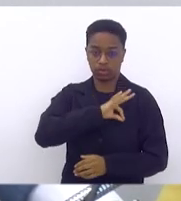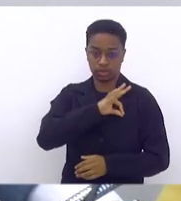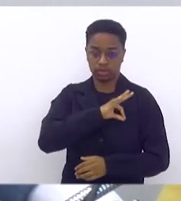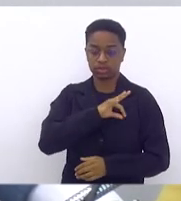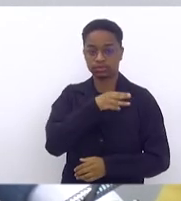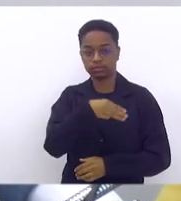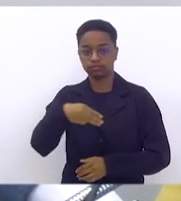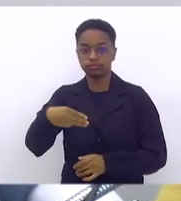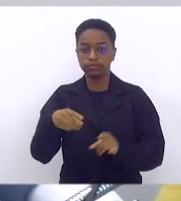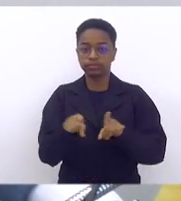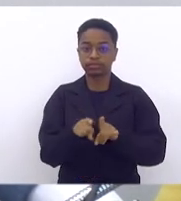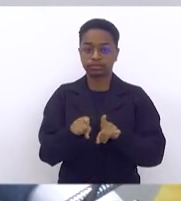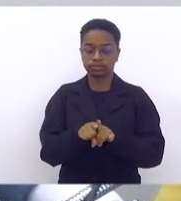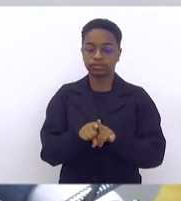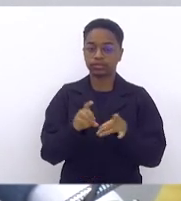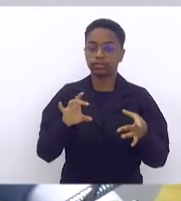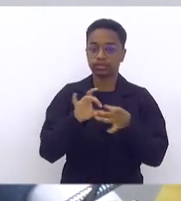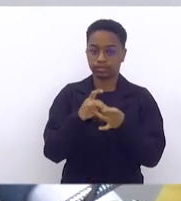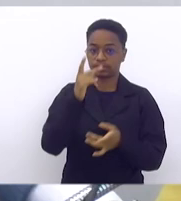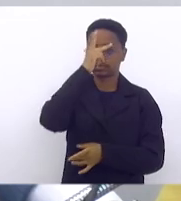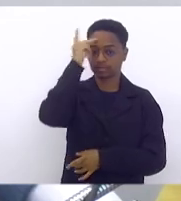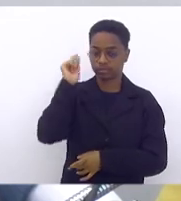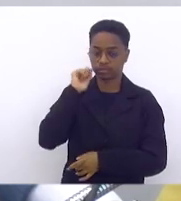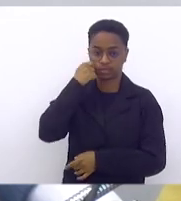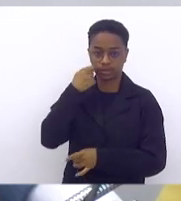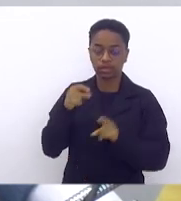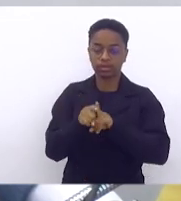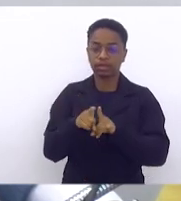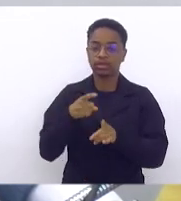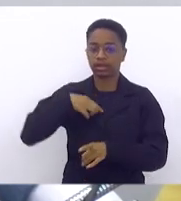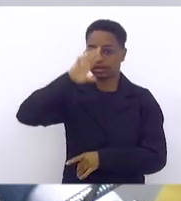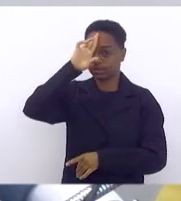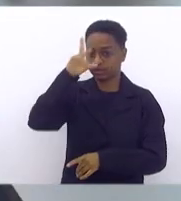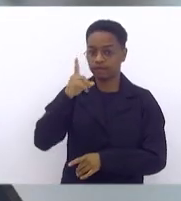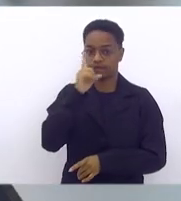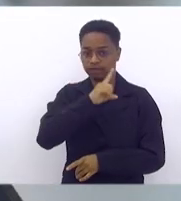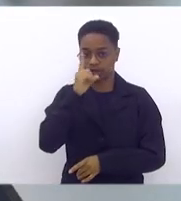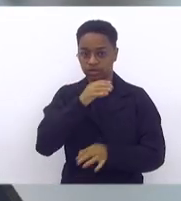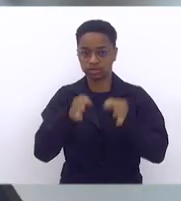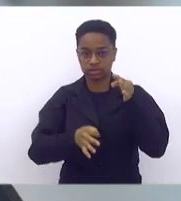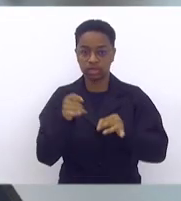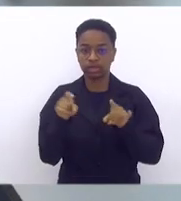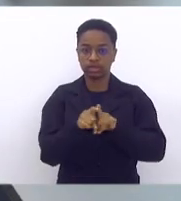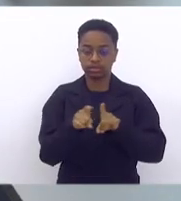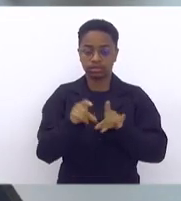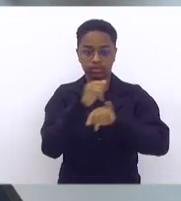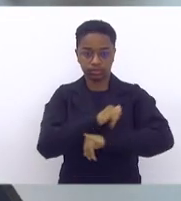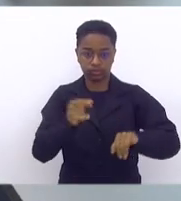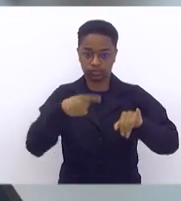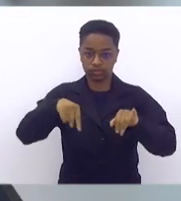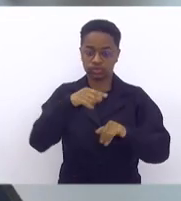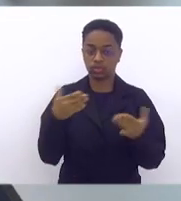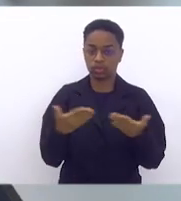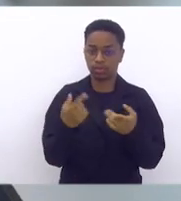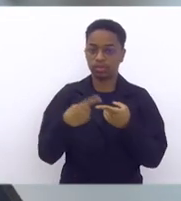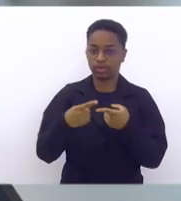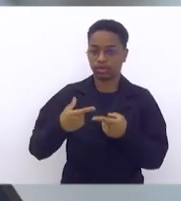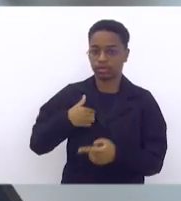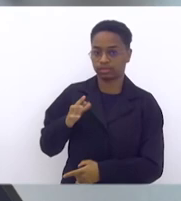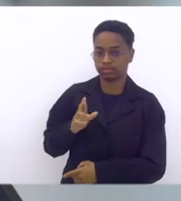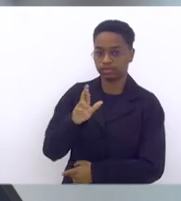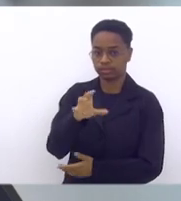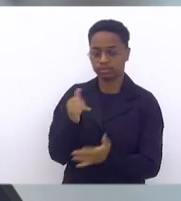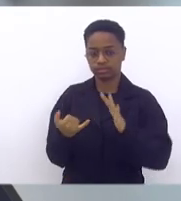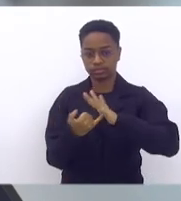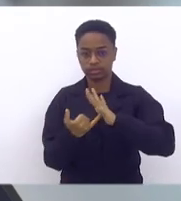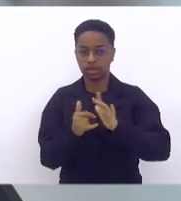Como eu já falei, existem, sim, pessoas brancas vítimas de erro judiciário, mas que não foram trazidas aqui hoje, porque eu estou representando o IDPN, que atua exclusivamente